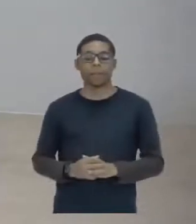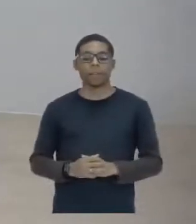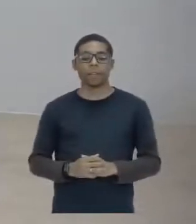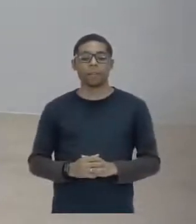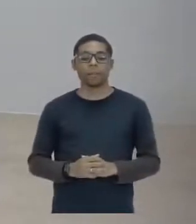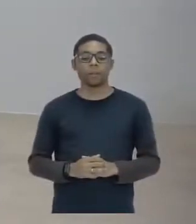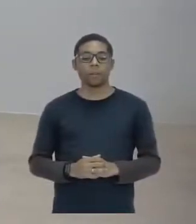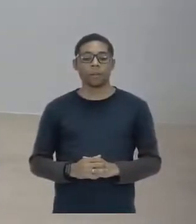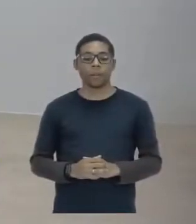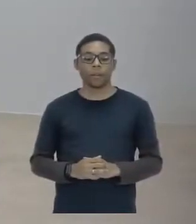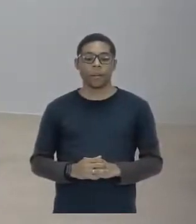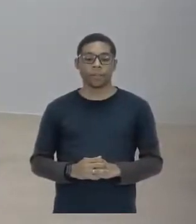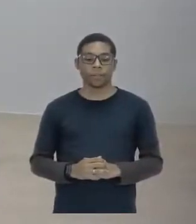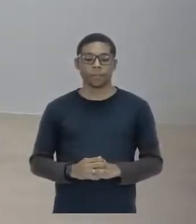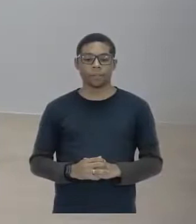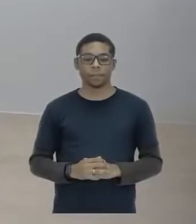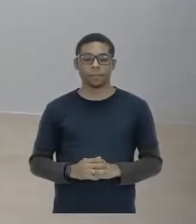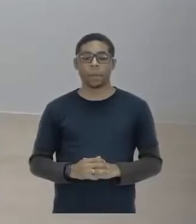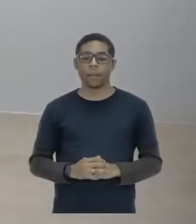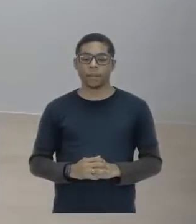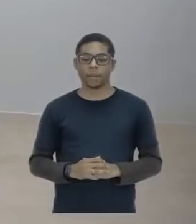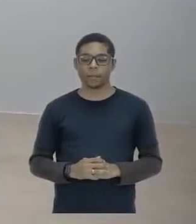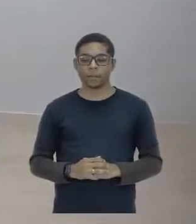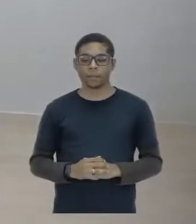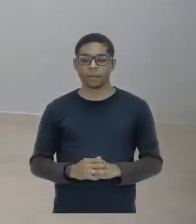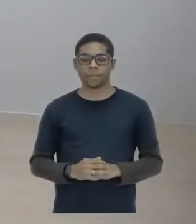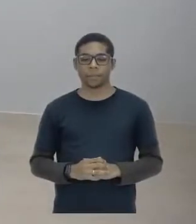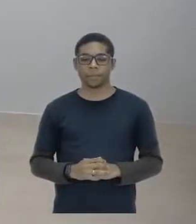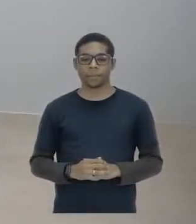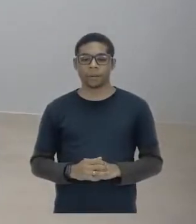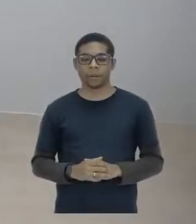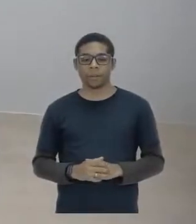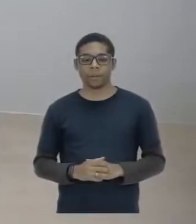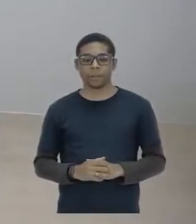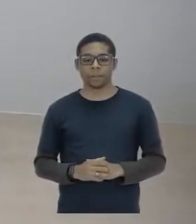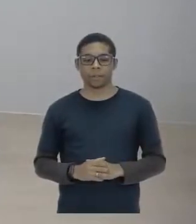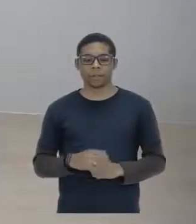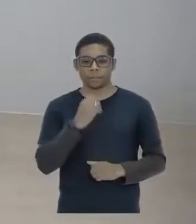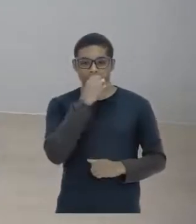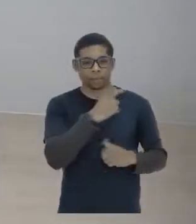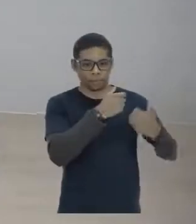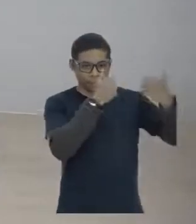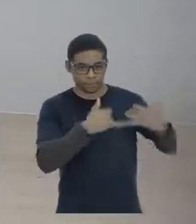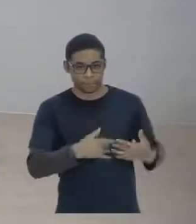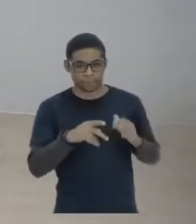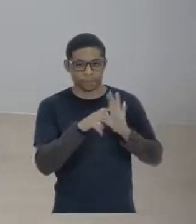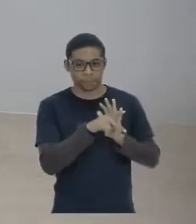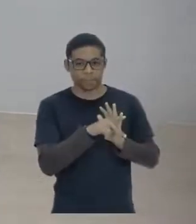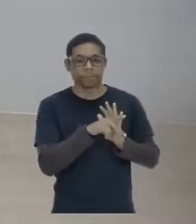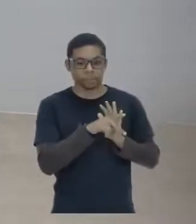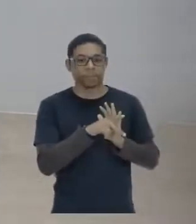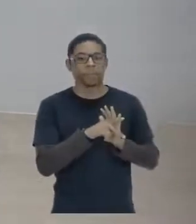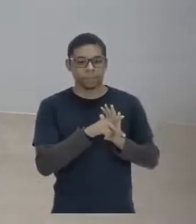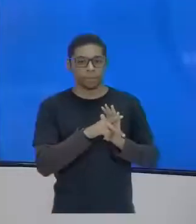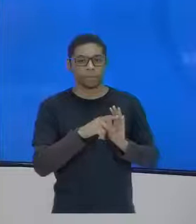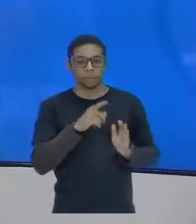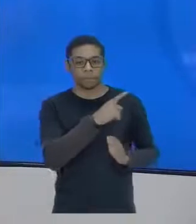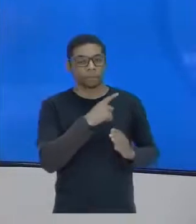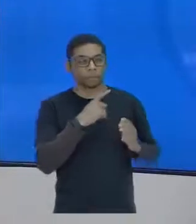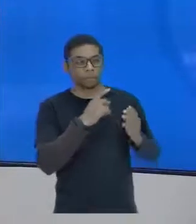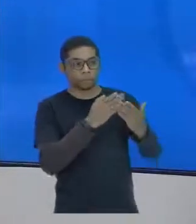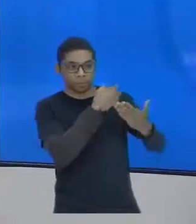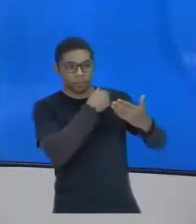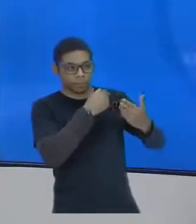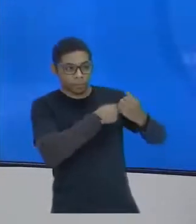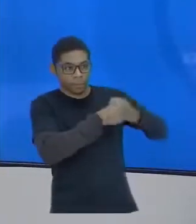isso mostra muito. E aí eu vou perguntar para você, professora Tayana, agora você deu uma aula para mim sobre isso, no ano passado eu falei, nossa, aprendi bastante. Meu